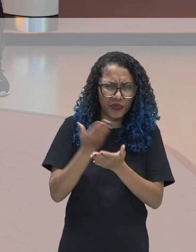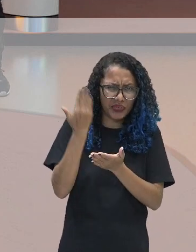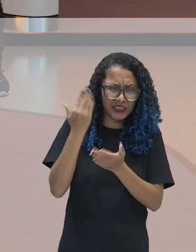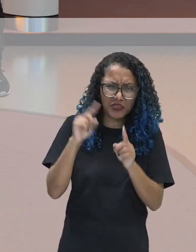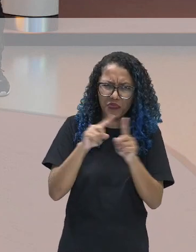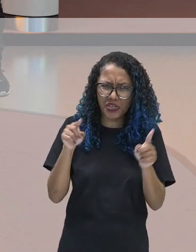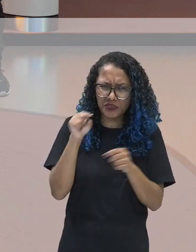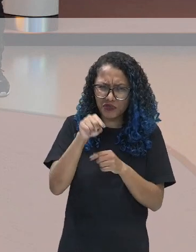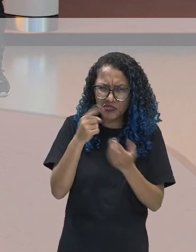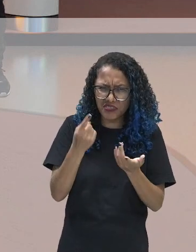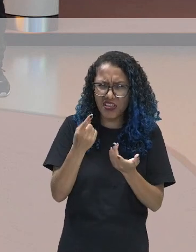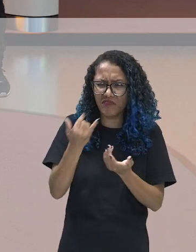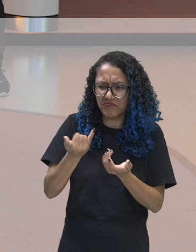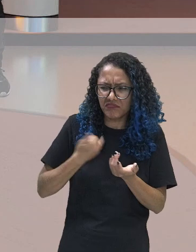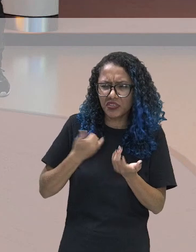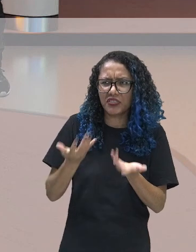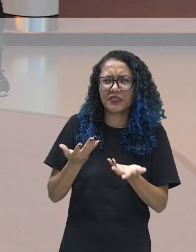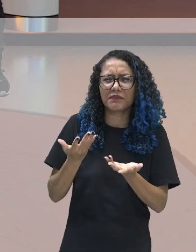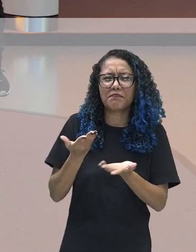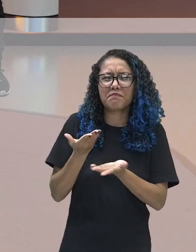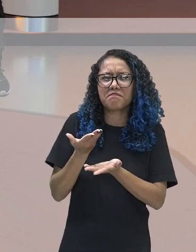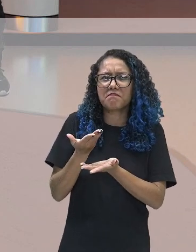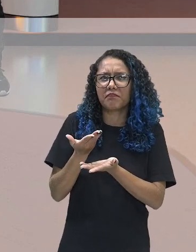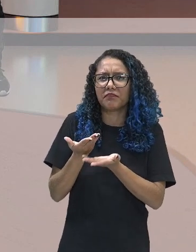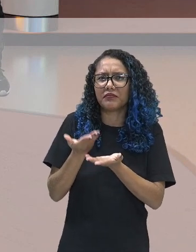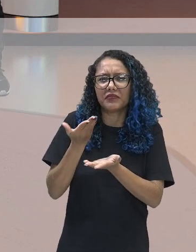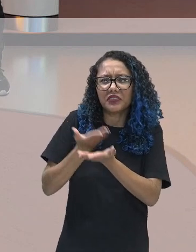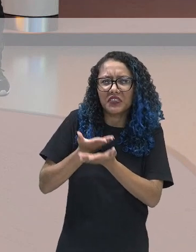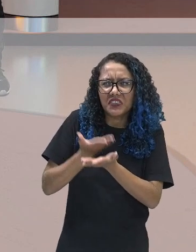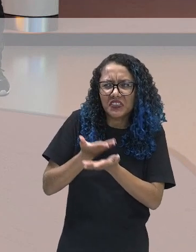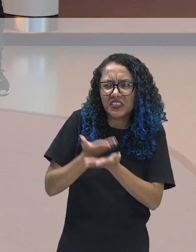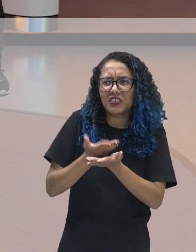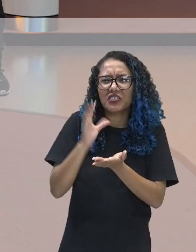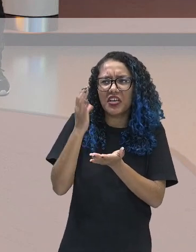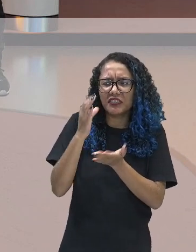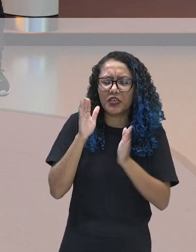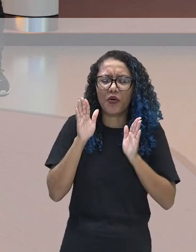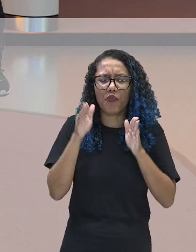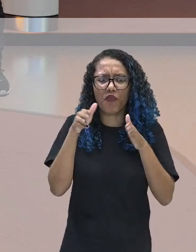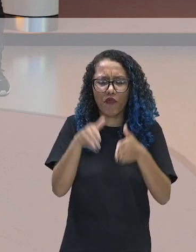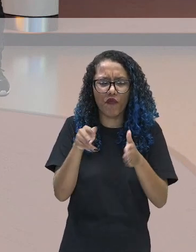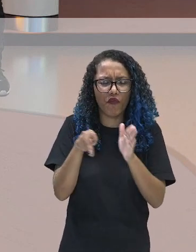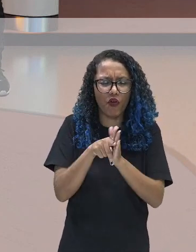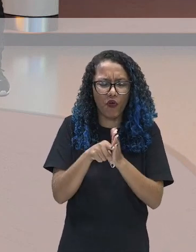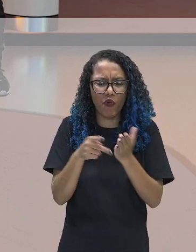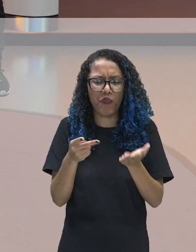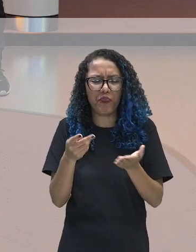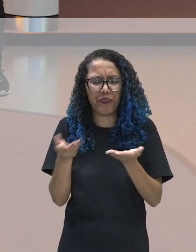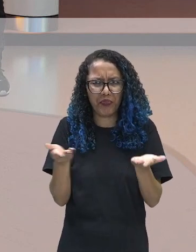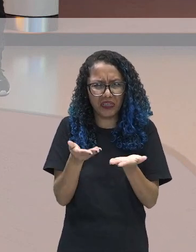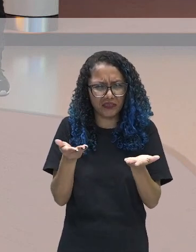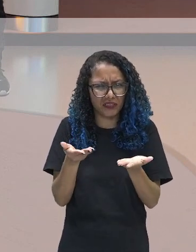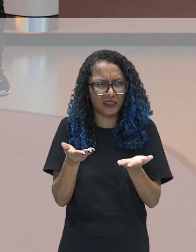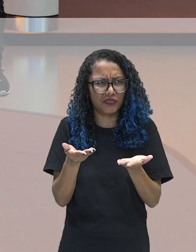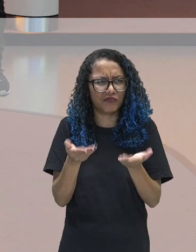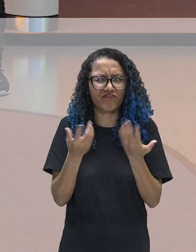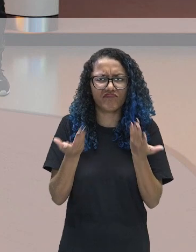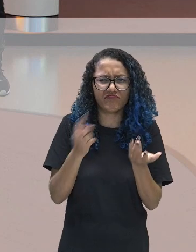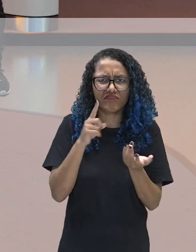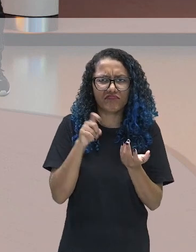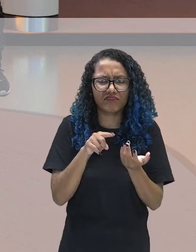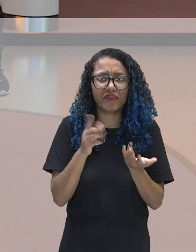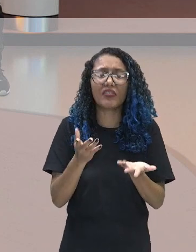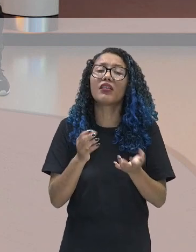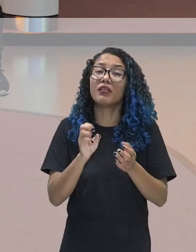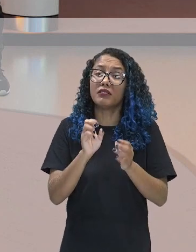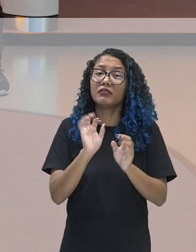na primeira aula, vem dizer que a história é uma ciência do presente. Obviamente, galera, a gente estuda o passado para compreender